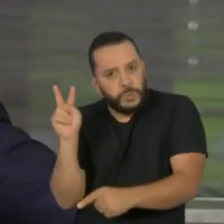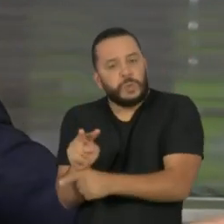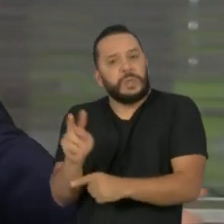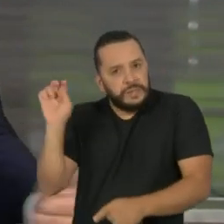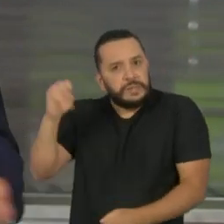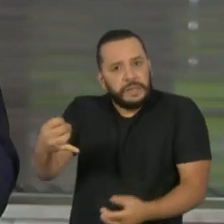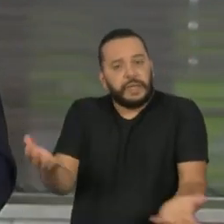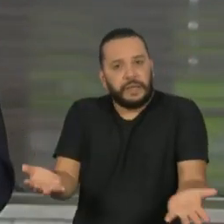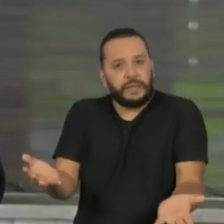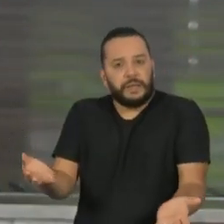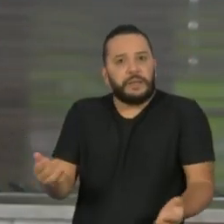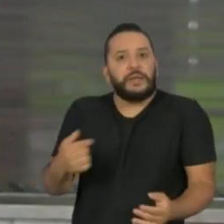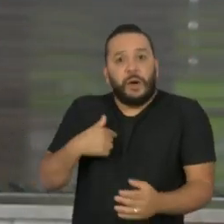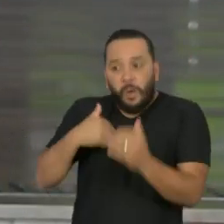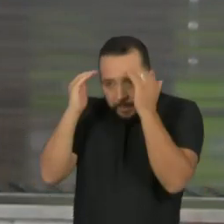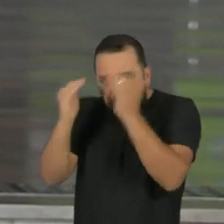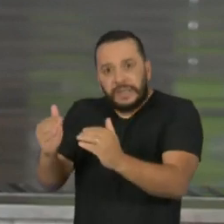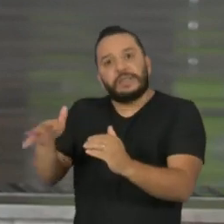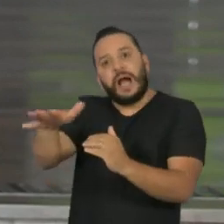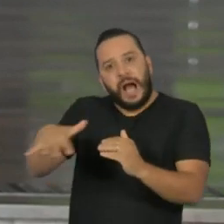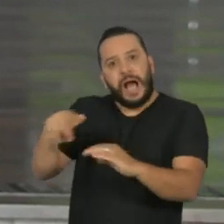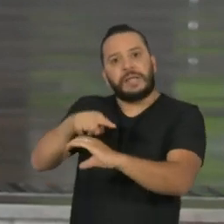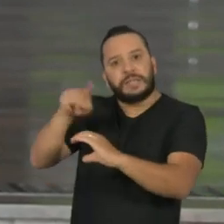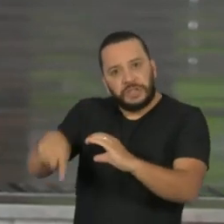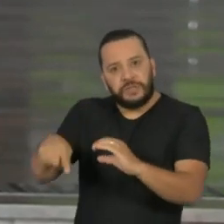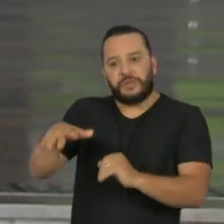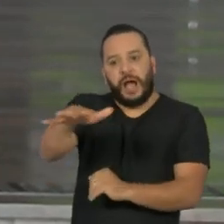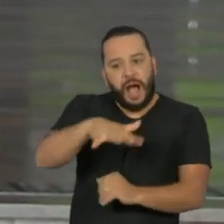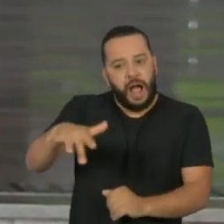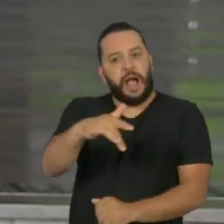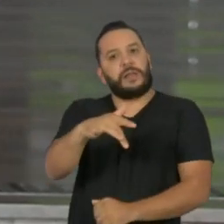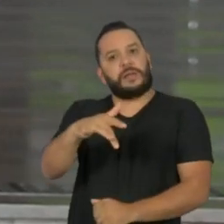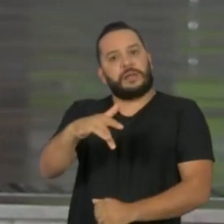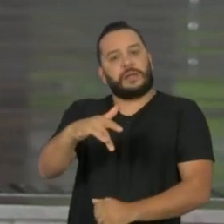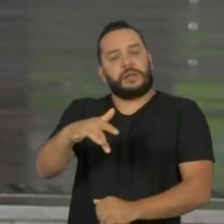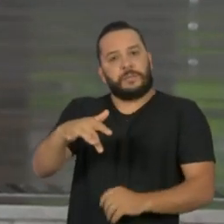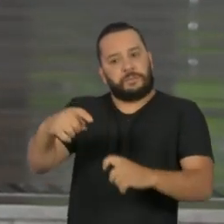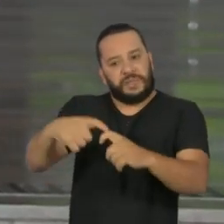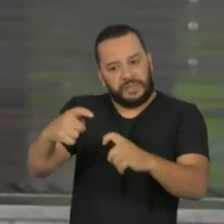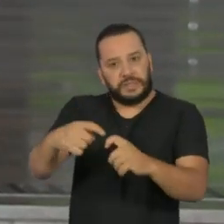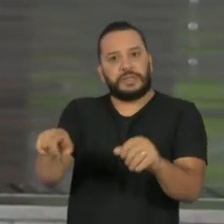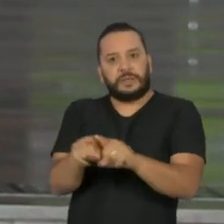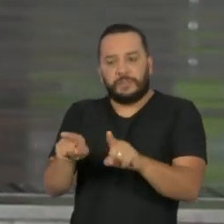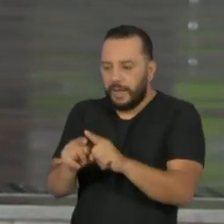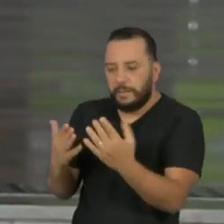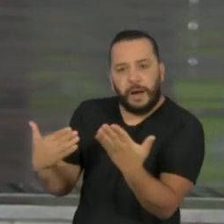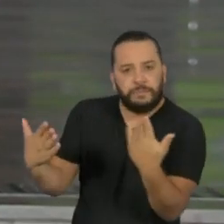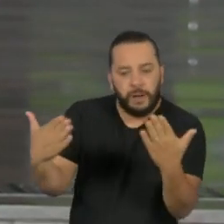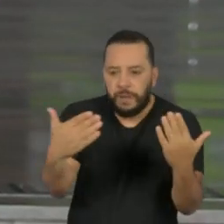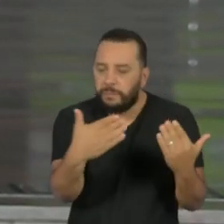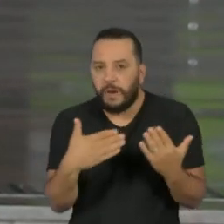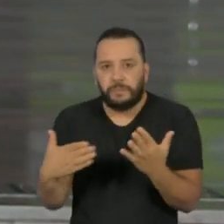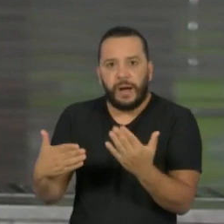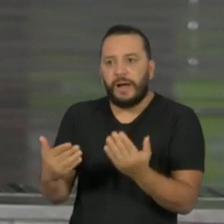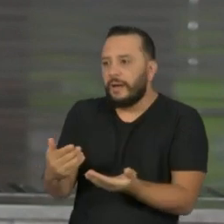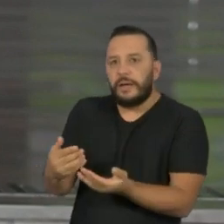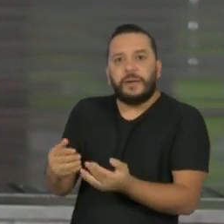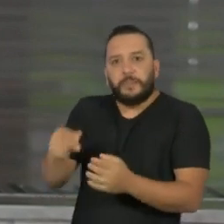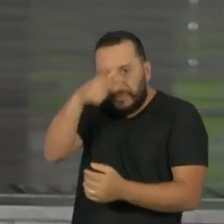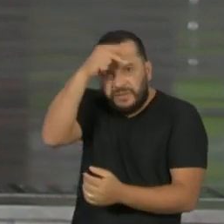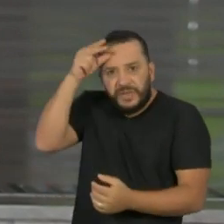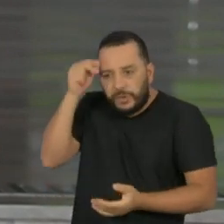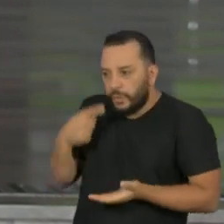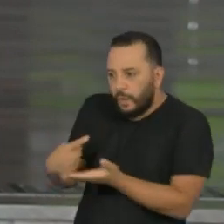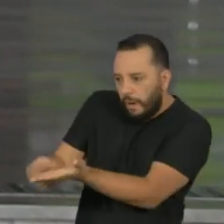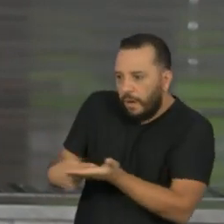científica, da área da medicina, estabelecer o diálogo e o entendimento, como fizemos aqui em São Paulo, com o prefeito Bruno Covas, com